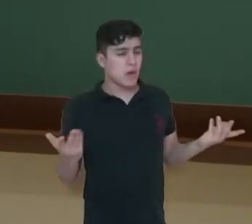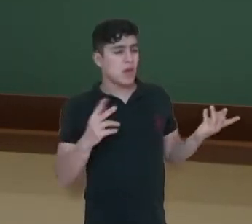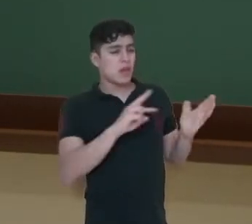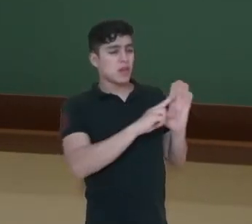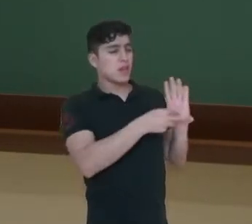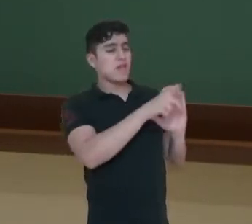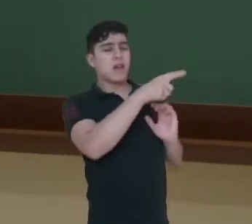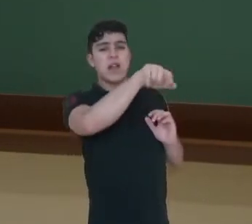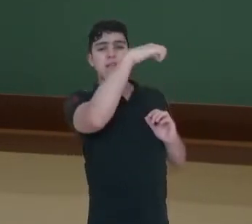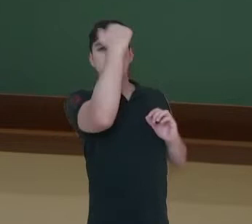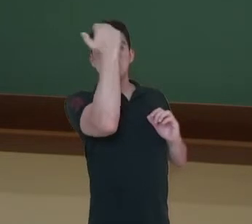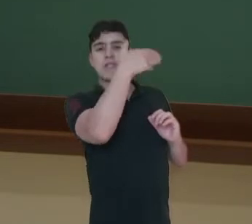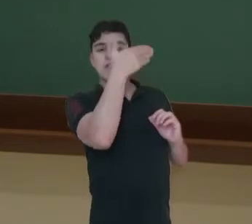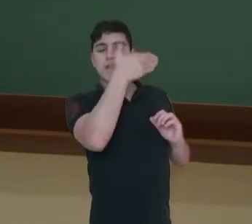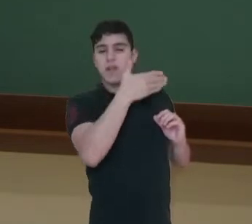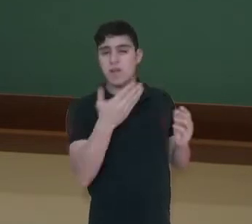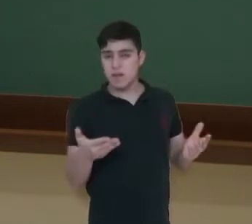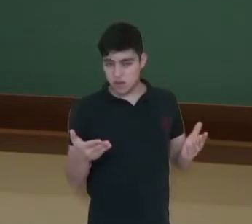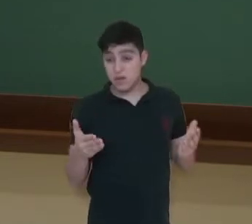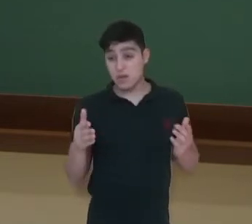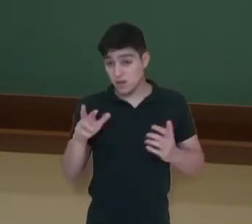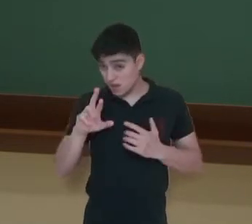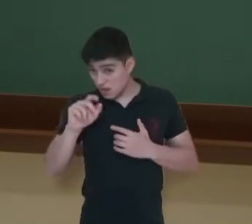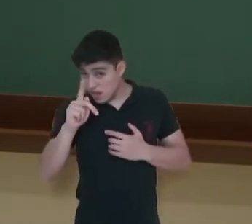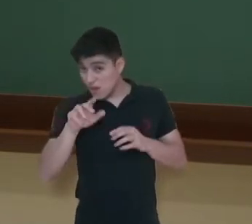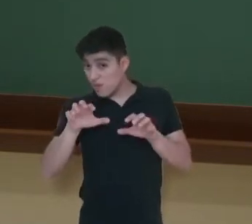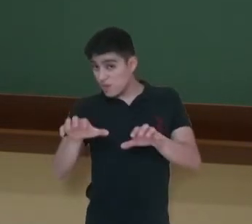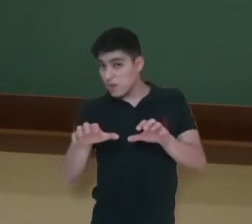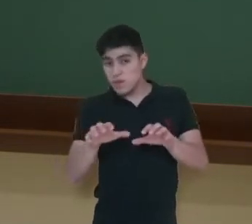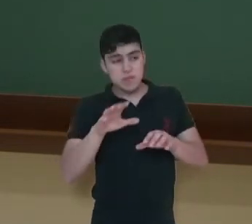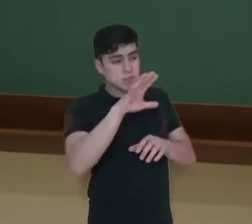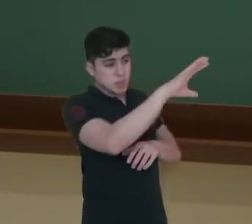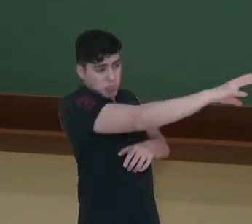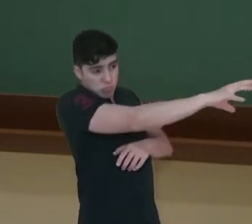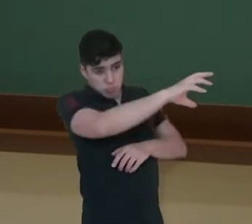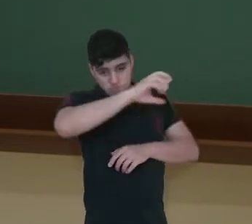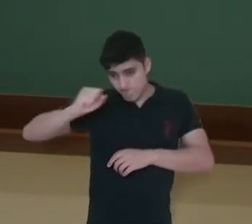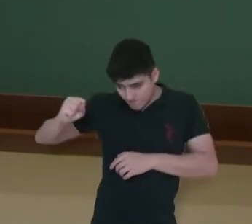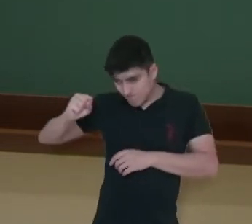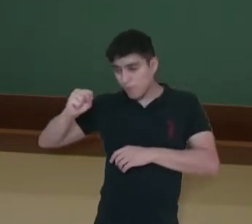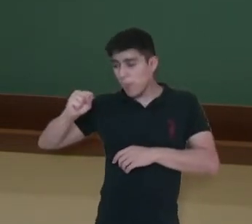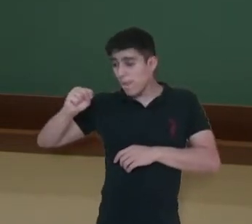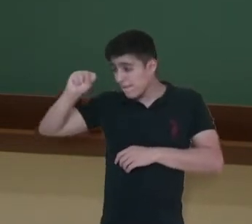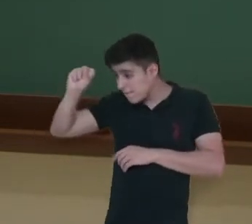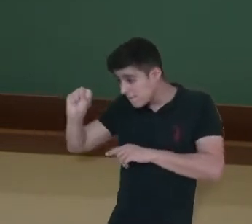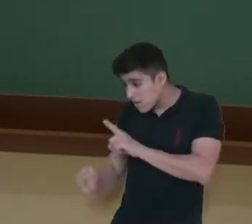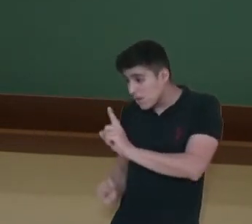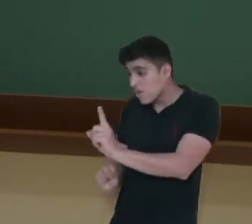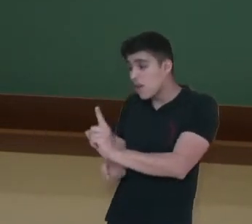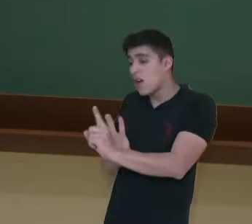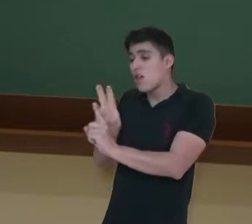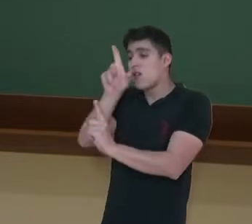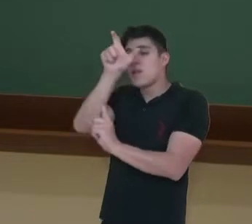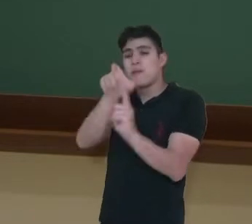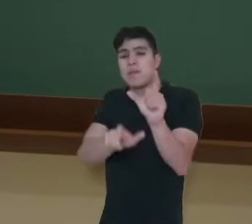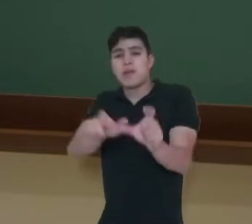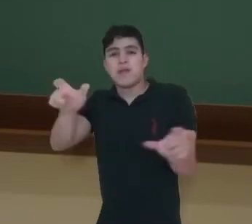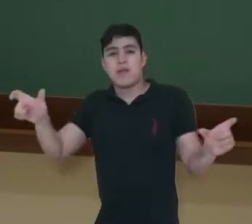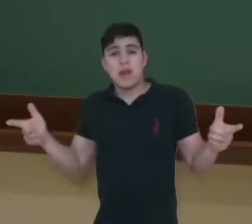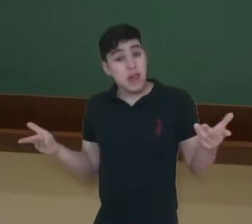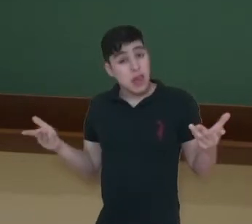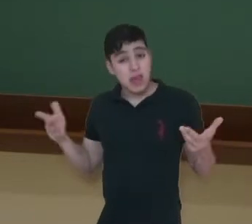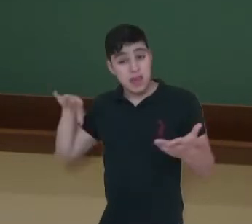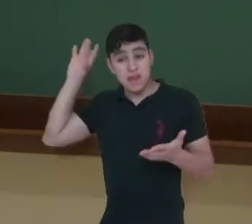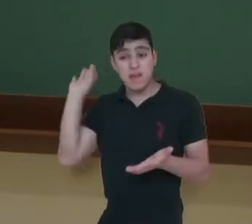pessoas invisíveis. Então, o rap ele vai trazer exatamente isso, ele vai trazer essa valorização dessas pessoas como